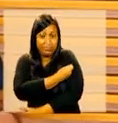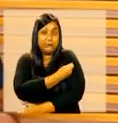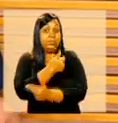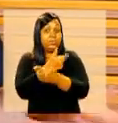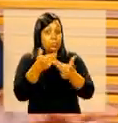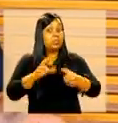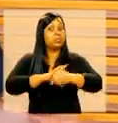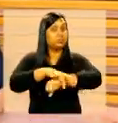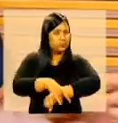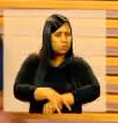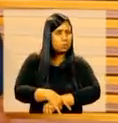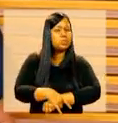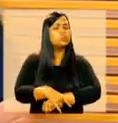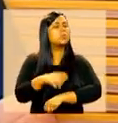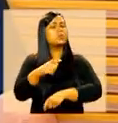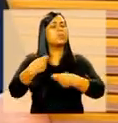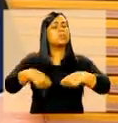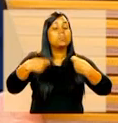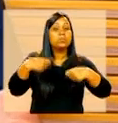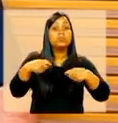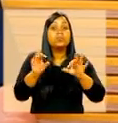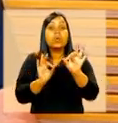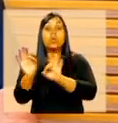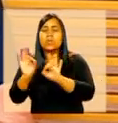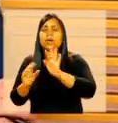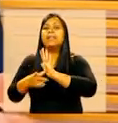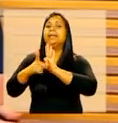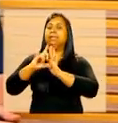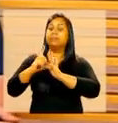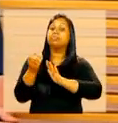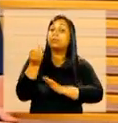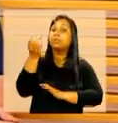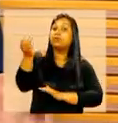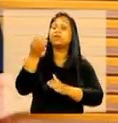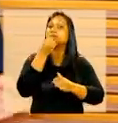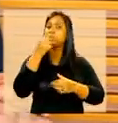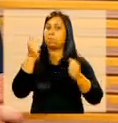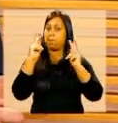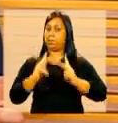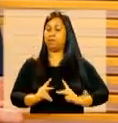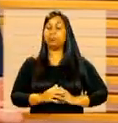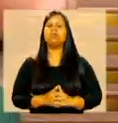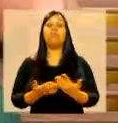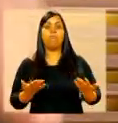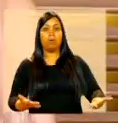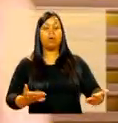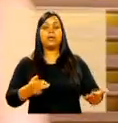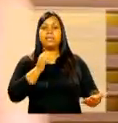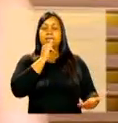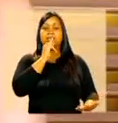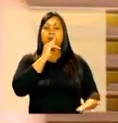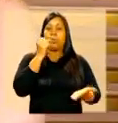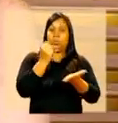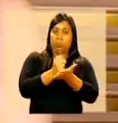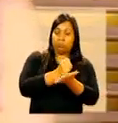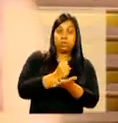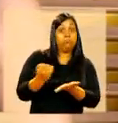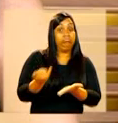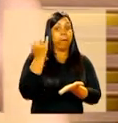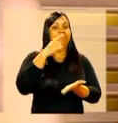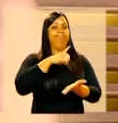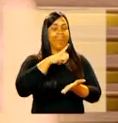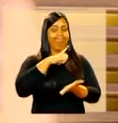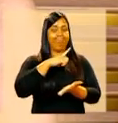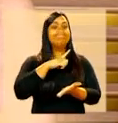vacinas, esse tipo de coisa, seguro. O que eu tenho que ter organizado para fazer uma viagem tranquilo? Eu falo assim que a parte de documentação é